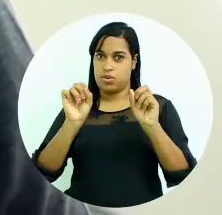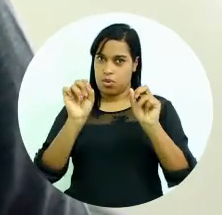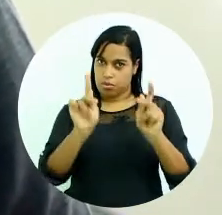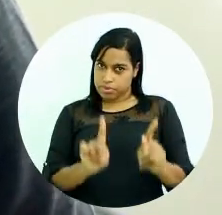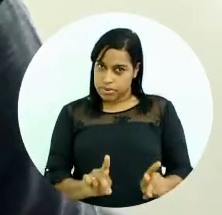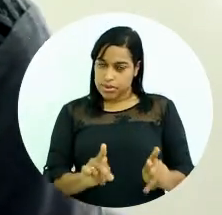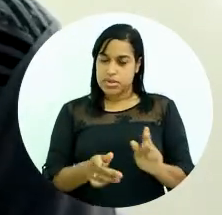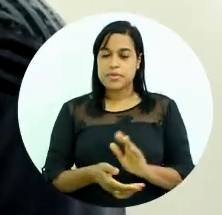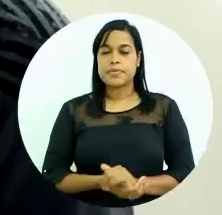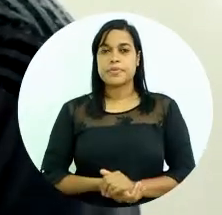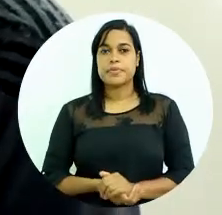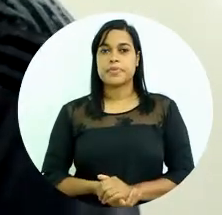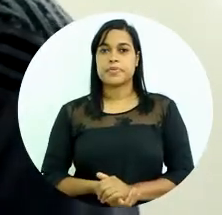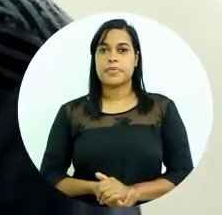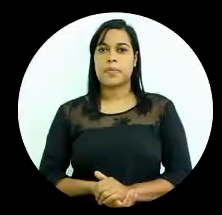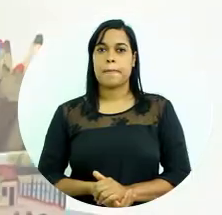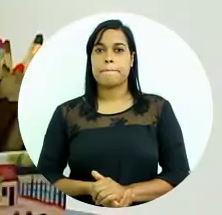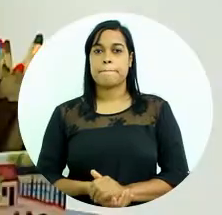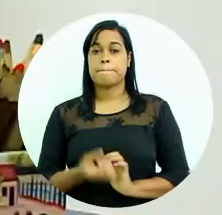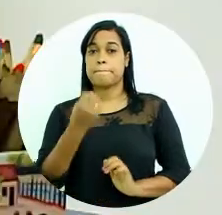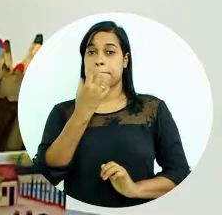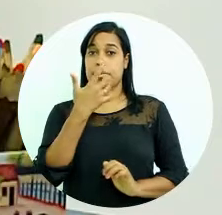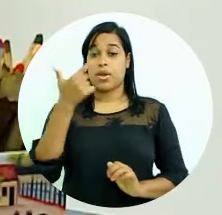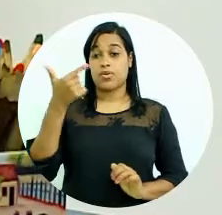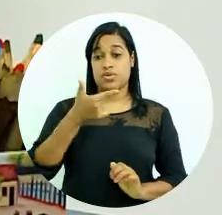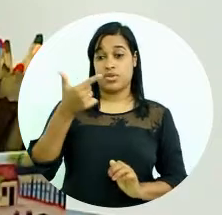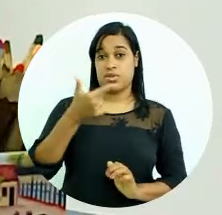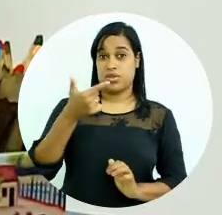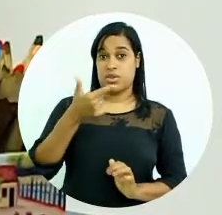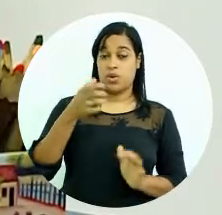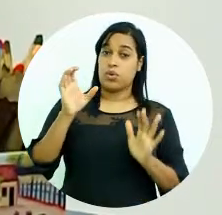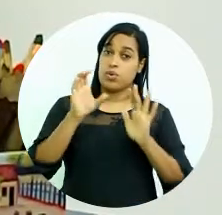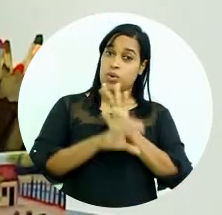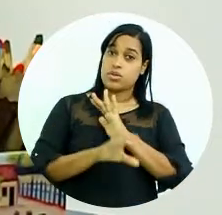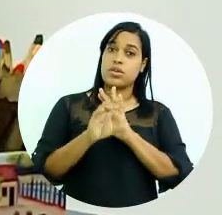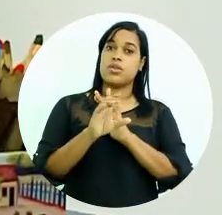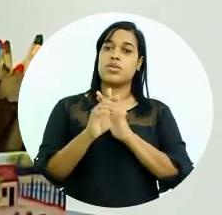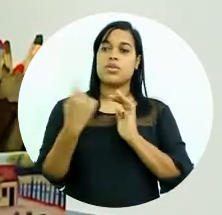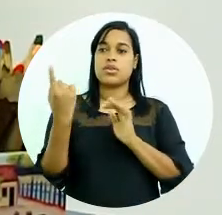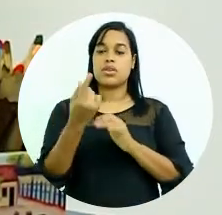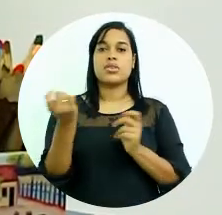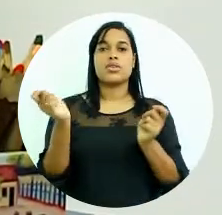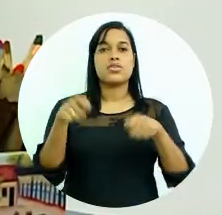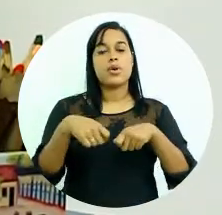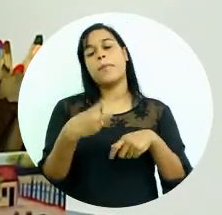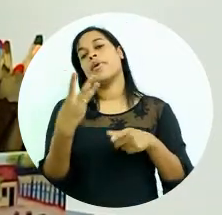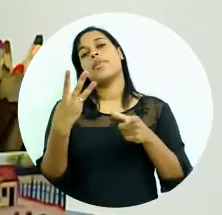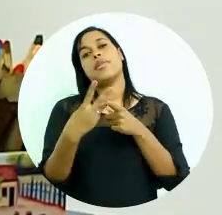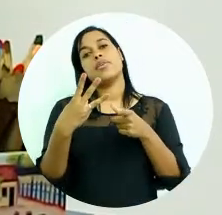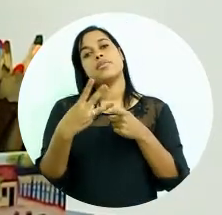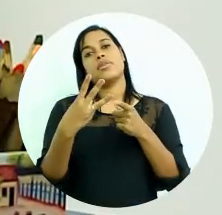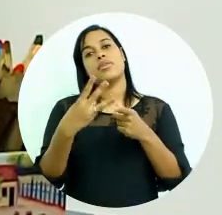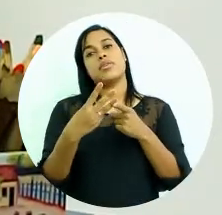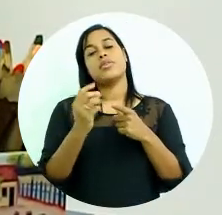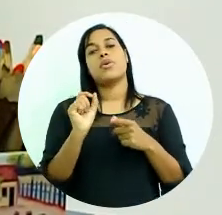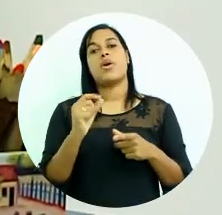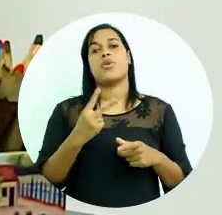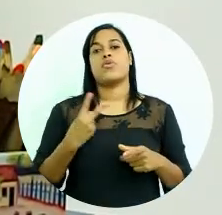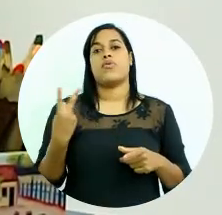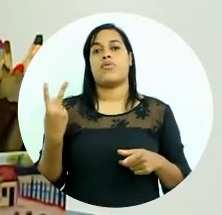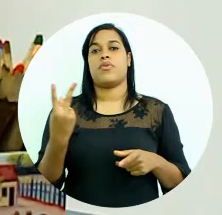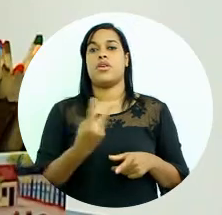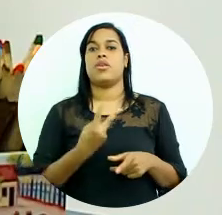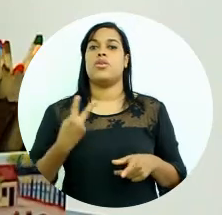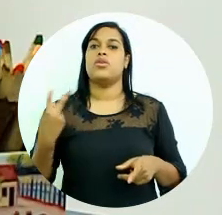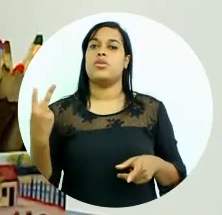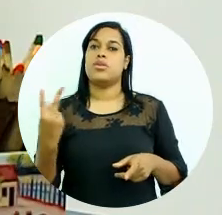trabalho, certo? Então, vamos lá. Bem, o segundo conceito da nossa competência, de nossa terceira competência, são